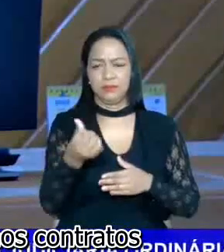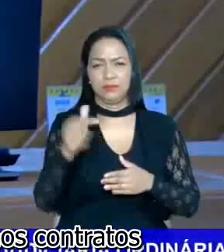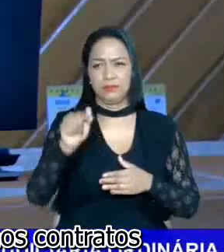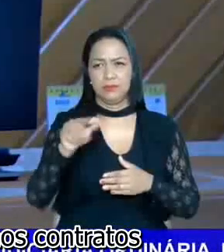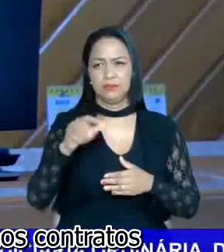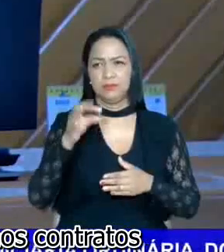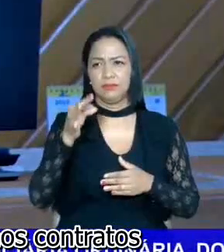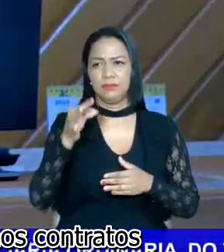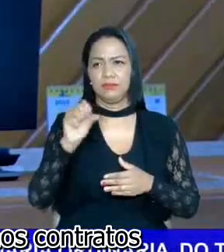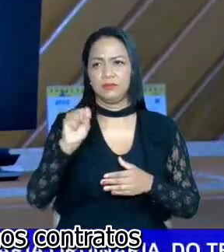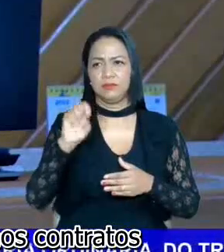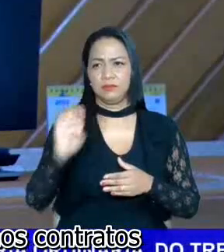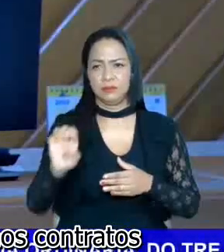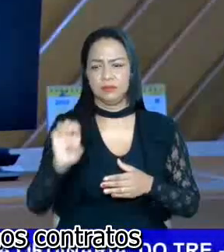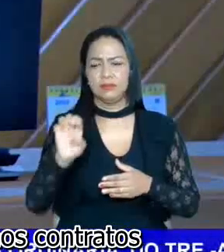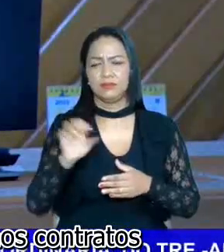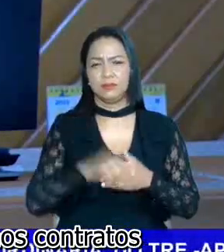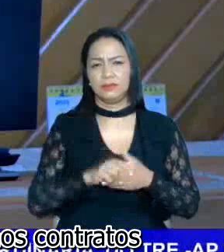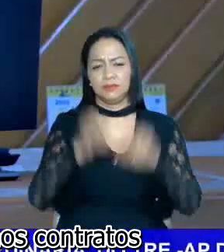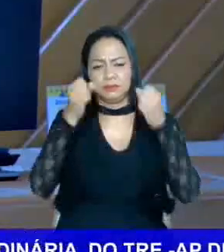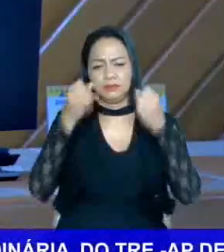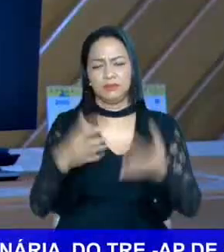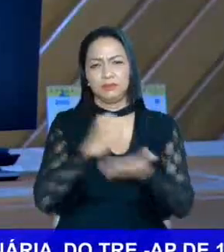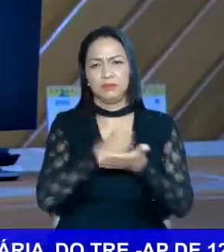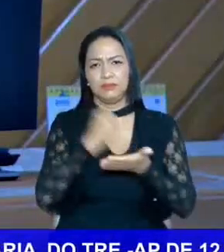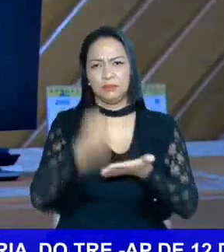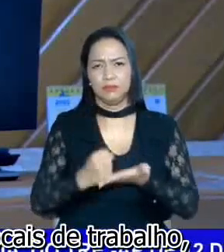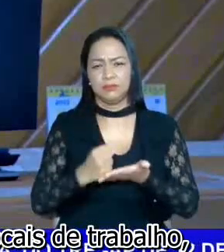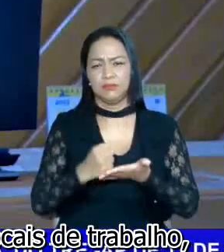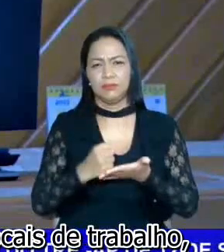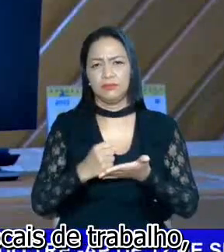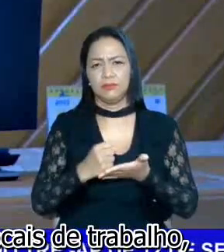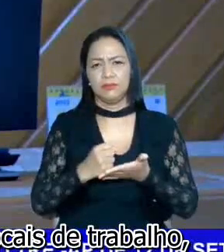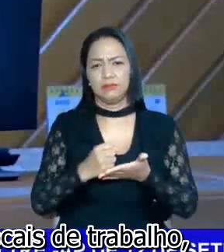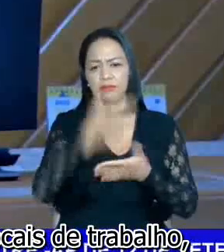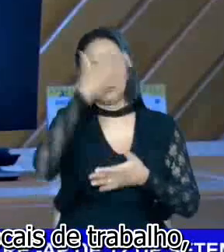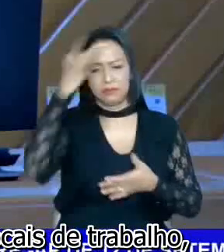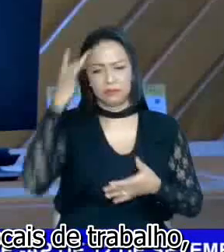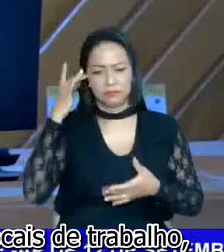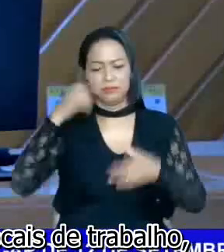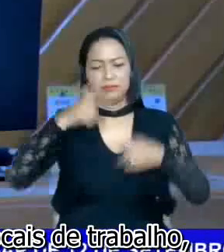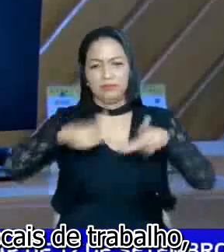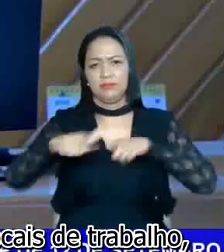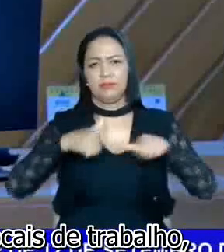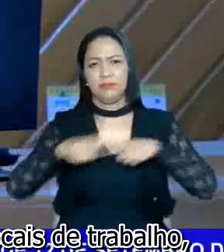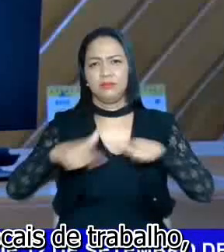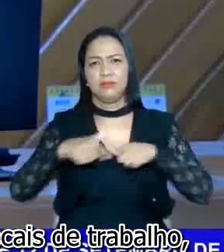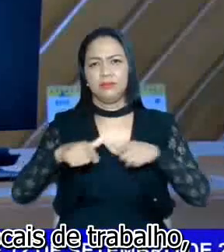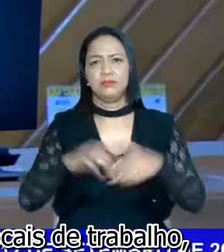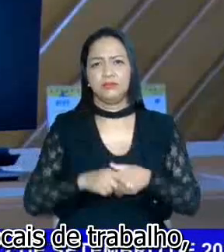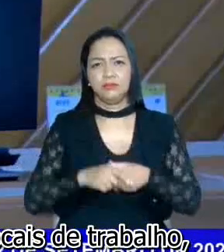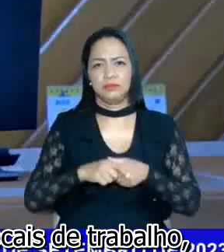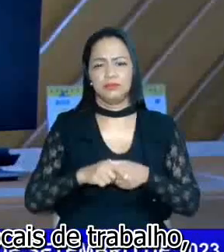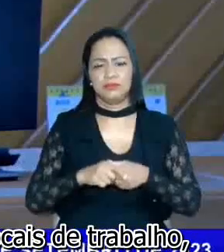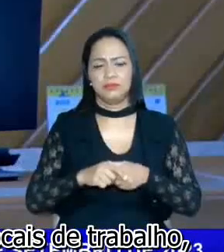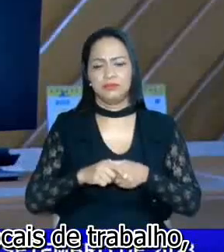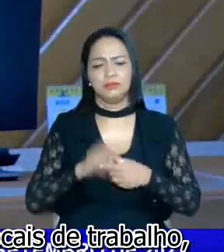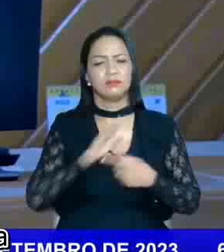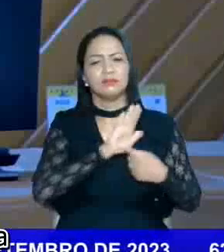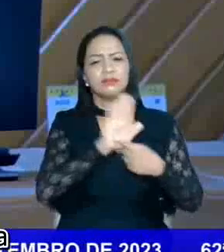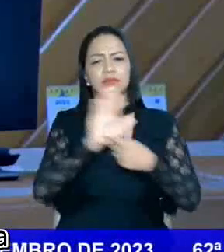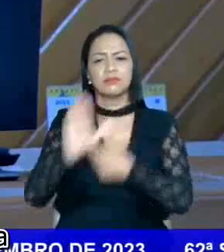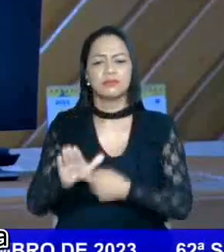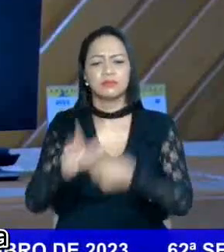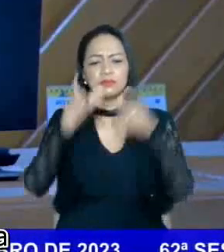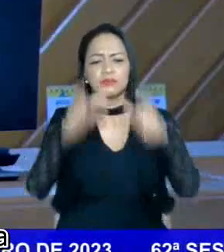do TSE, que diz respeito aos contratos de pessoal, que eles vêm com demonstração dos